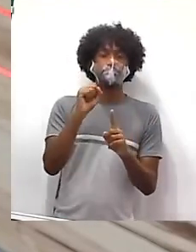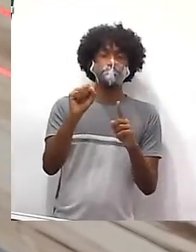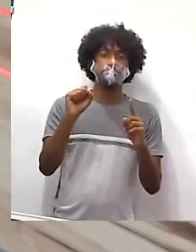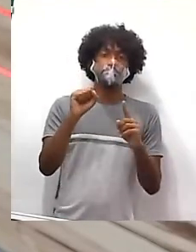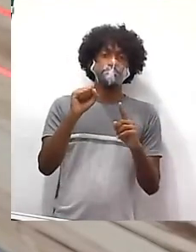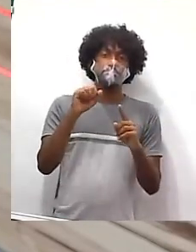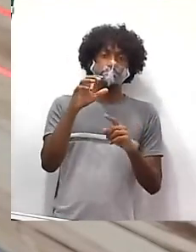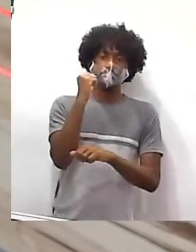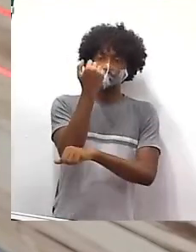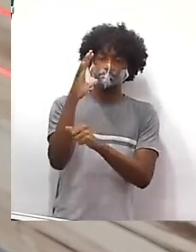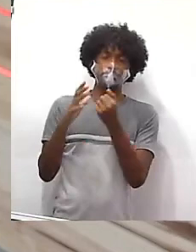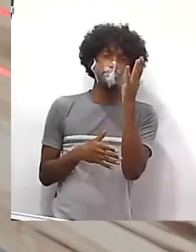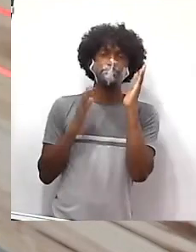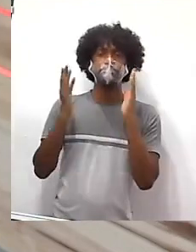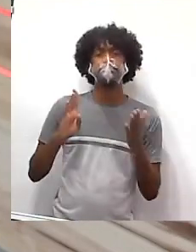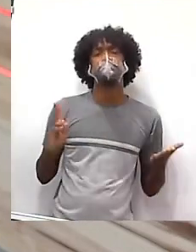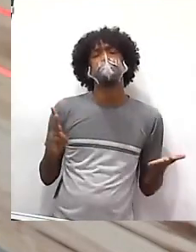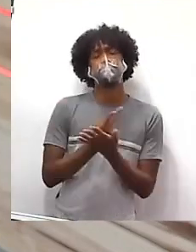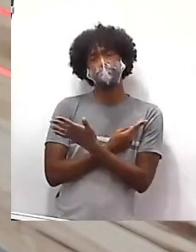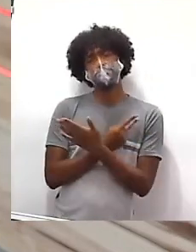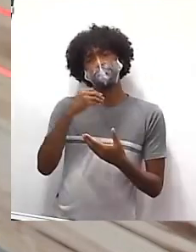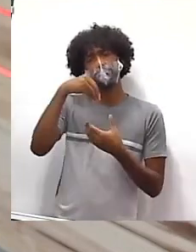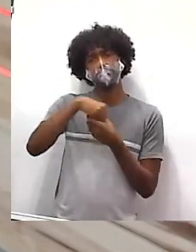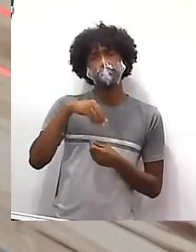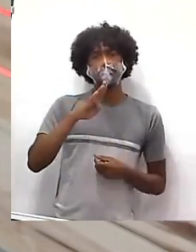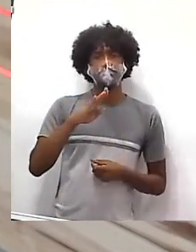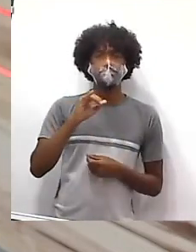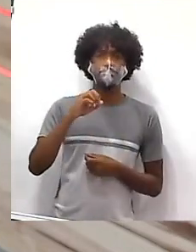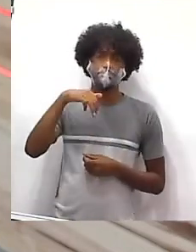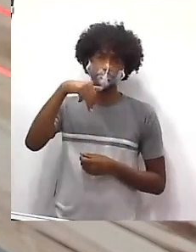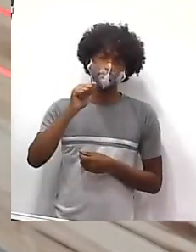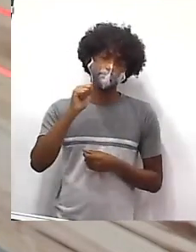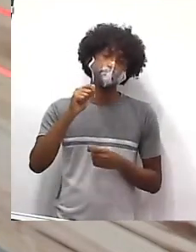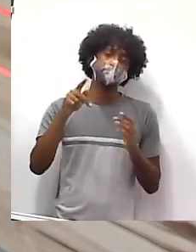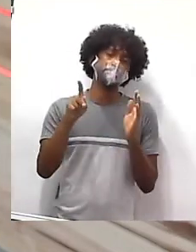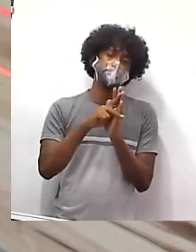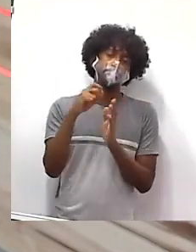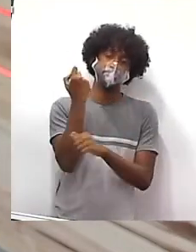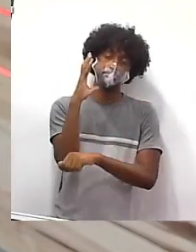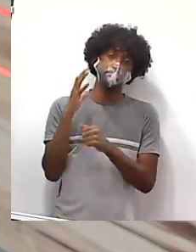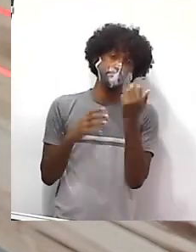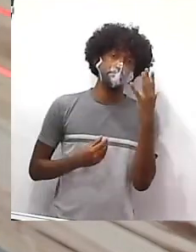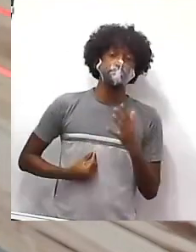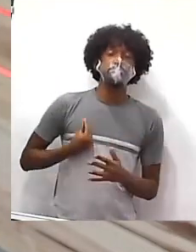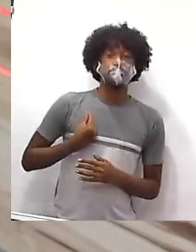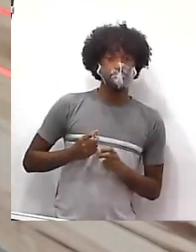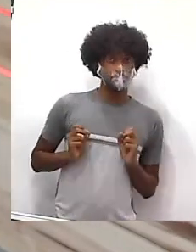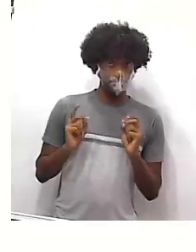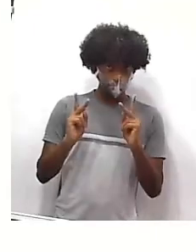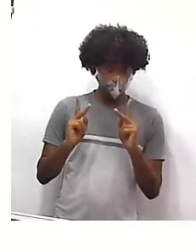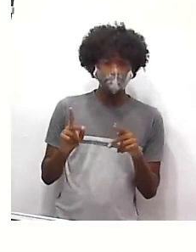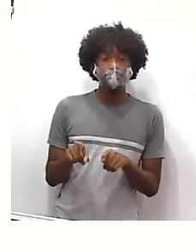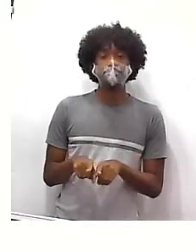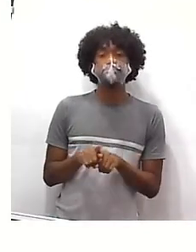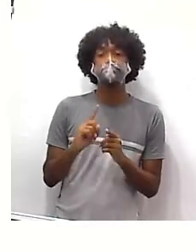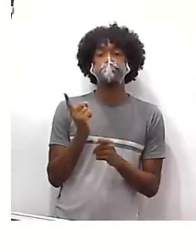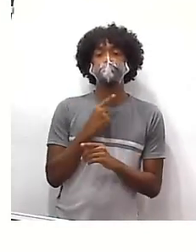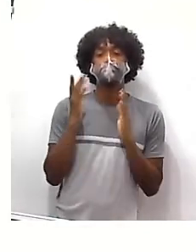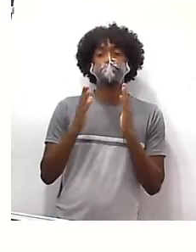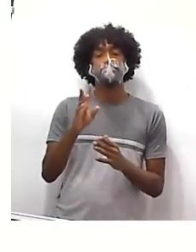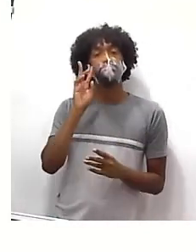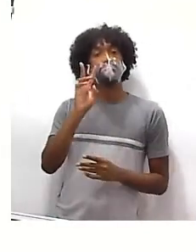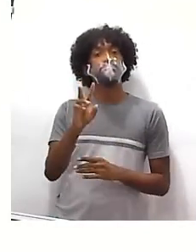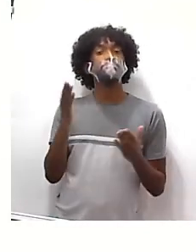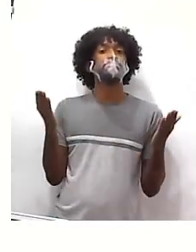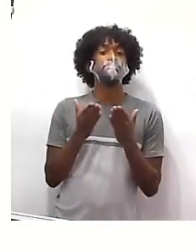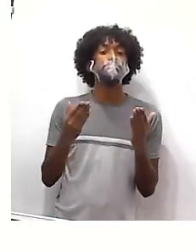sendo influenciados diretamente ao bioma presente na Amazônia, ok? Então a gente vai ver agora que